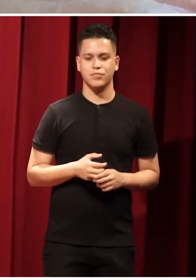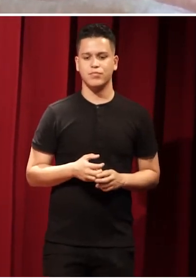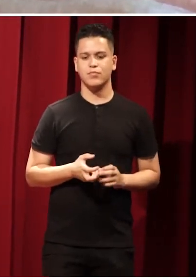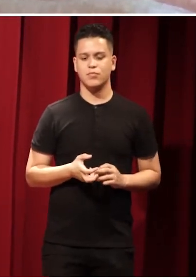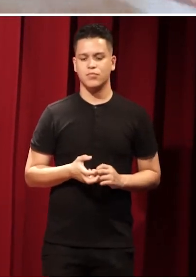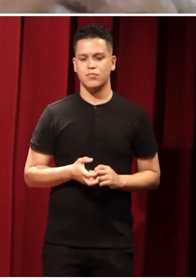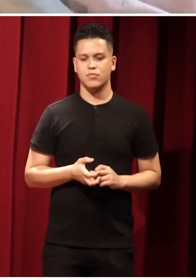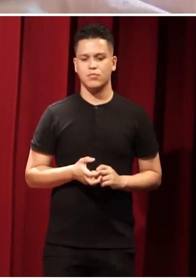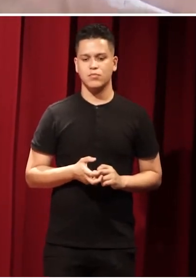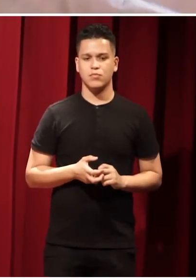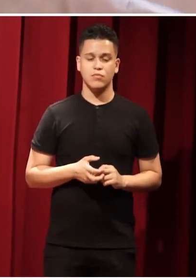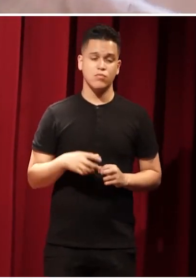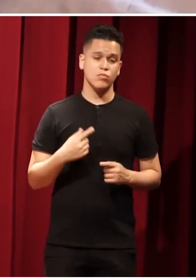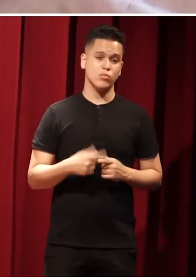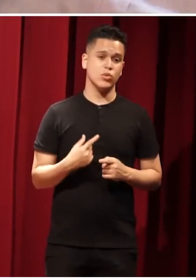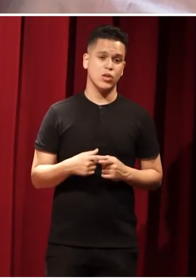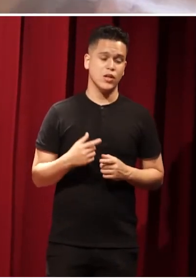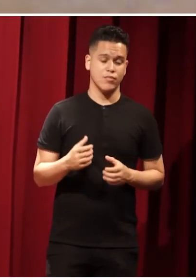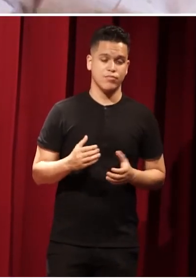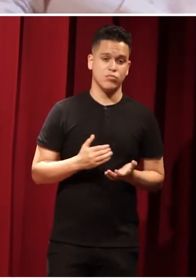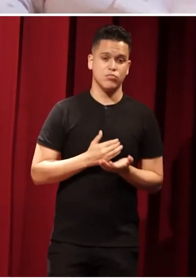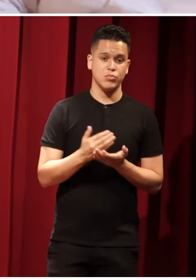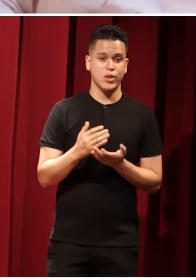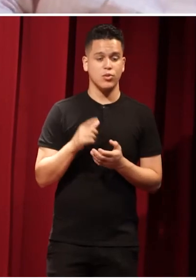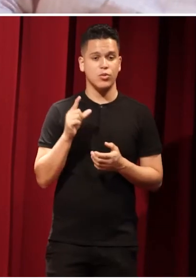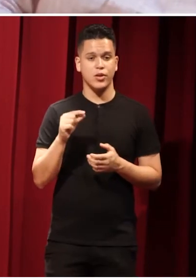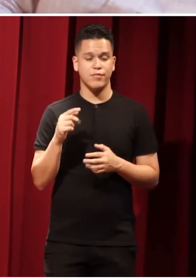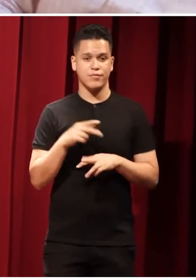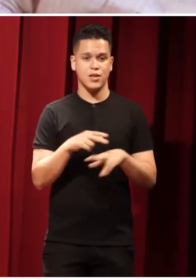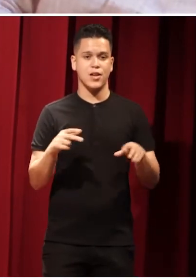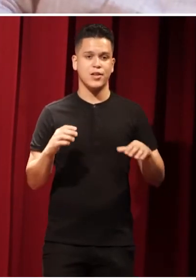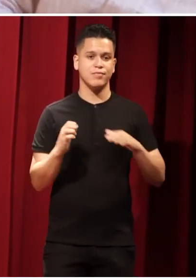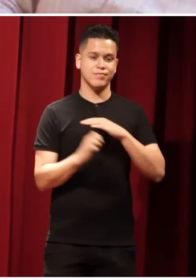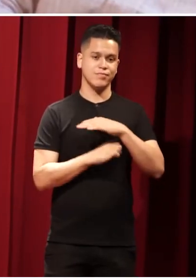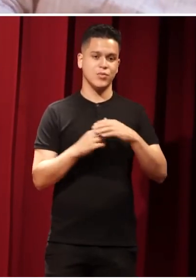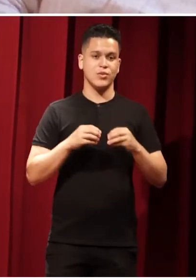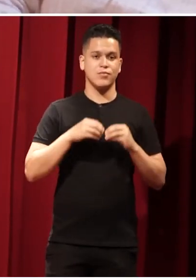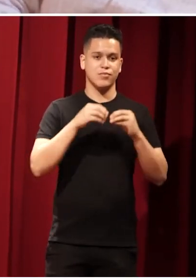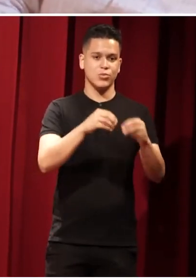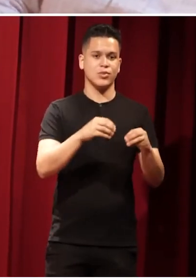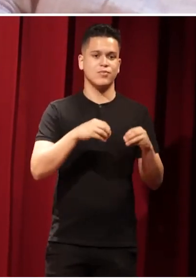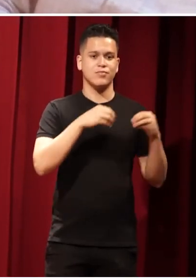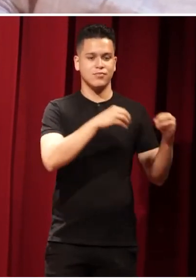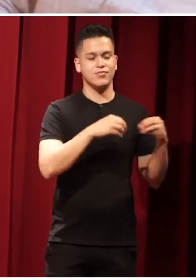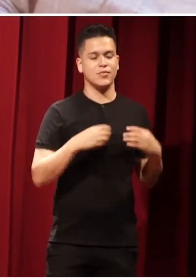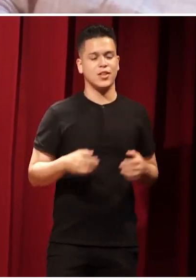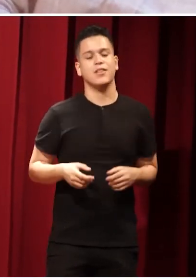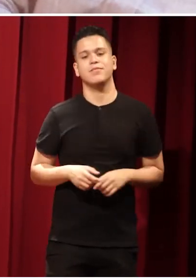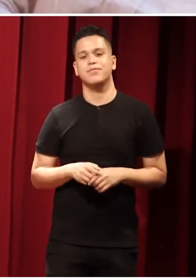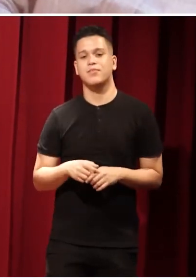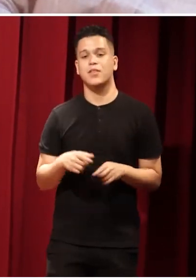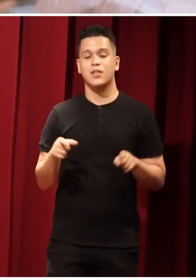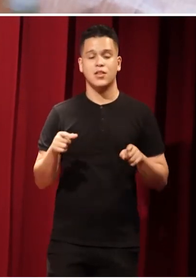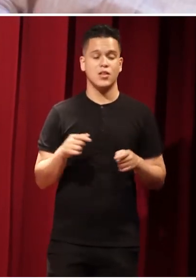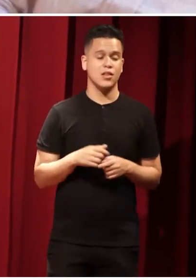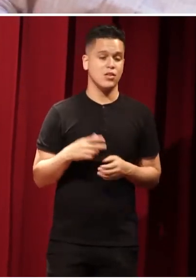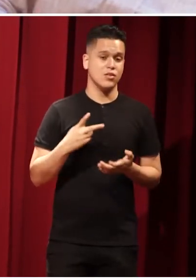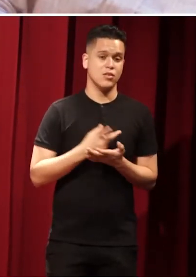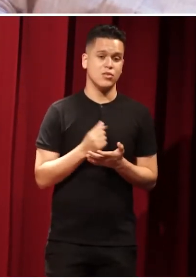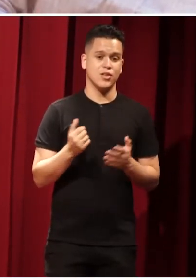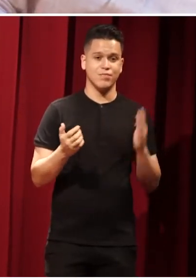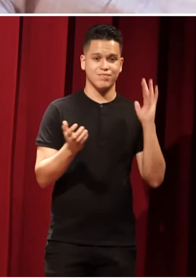Levado por quê? Por empreendimentos que foram criados lá, exploratório. Houve um desmatamento, uma